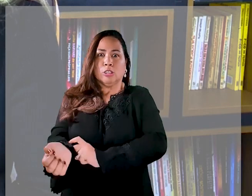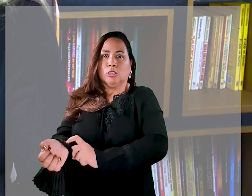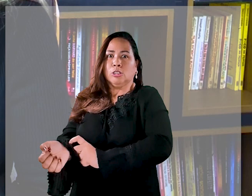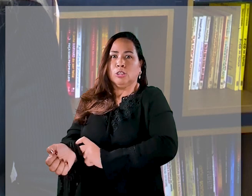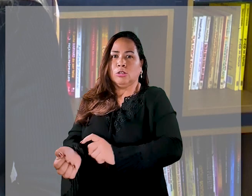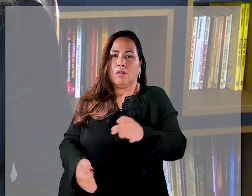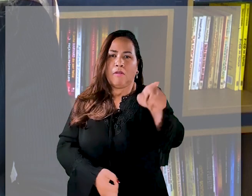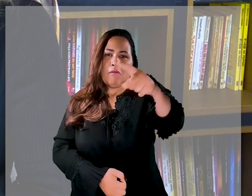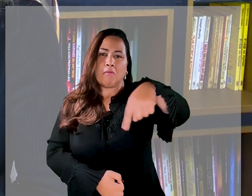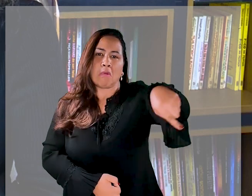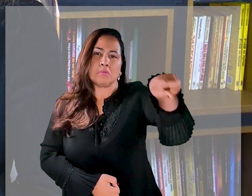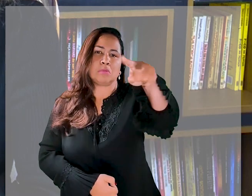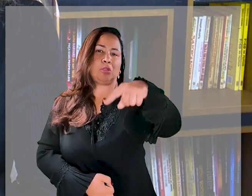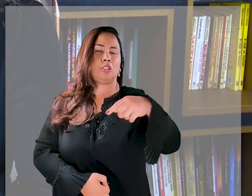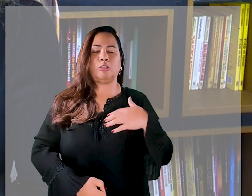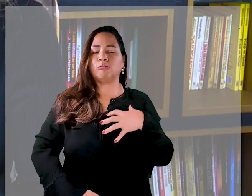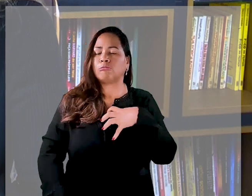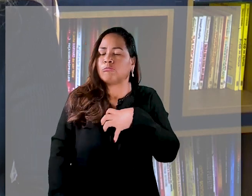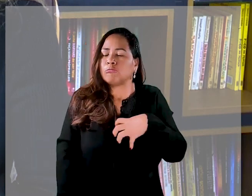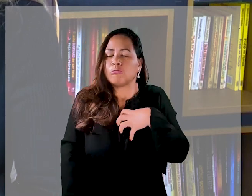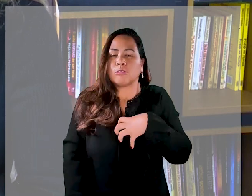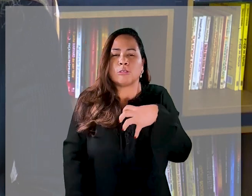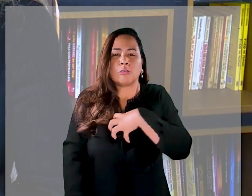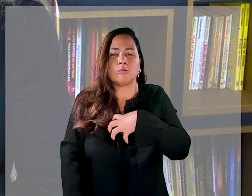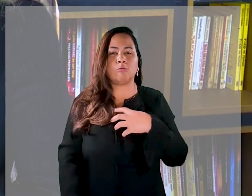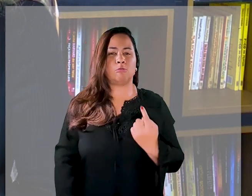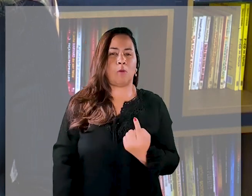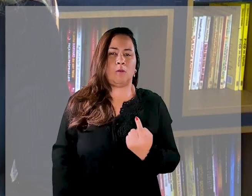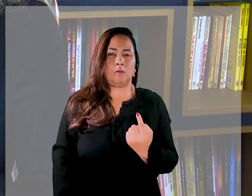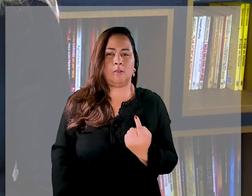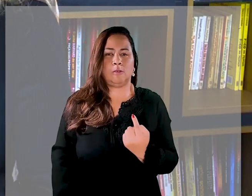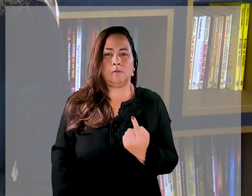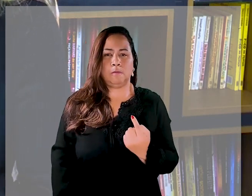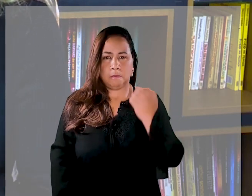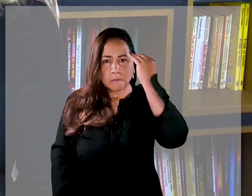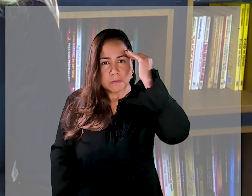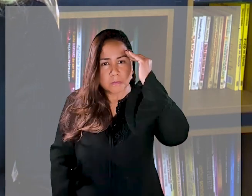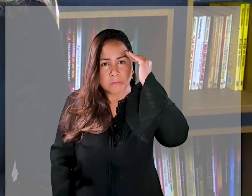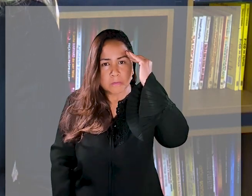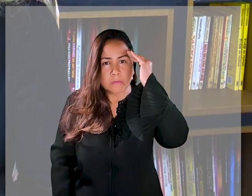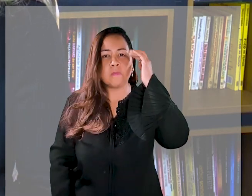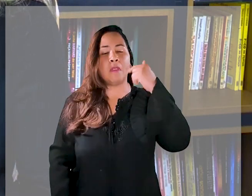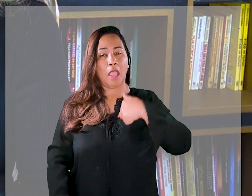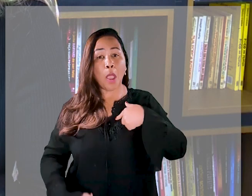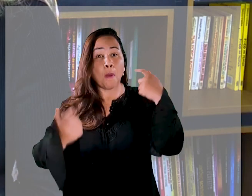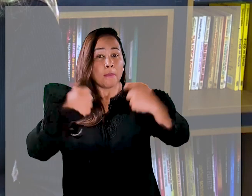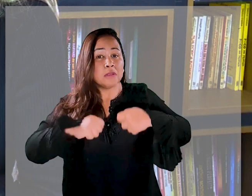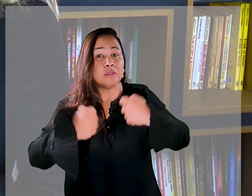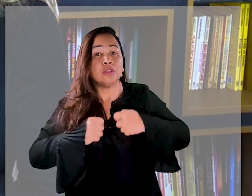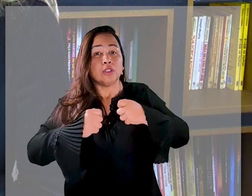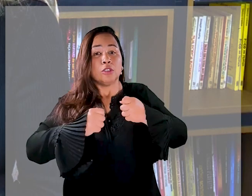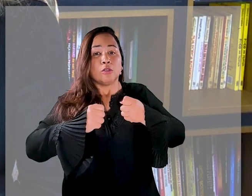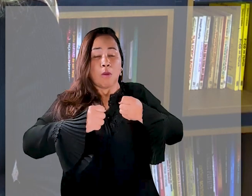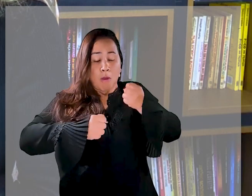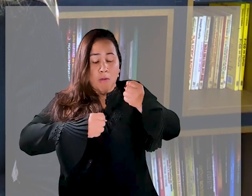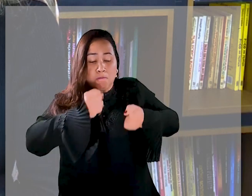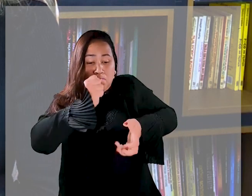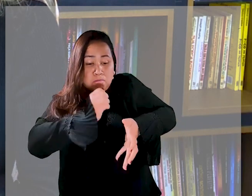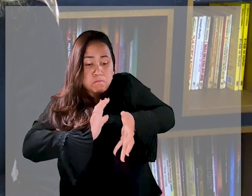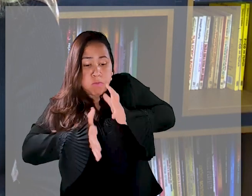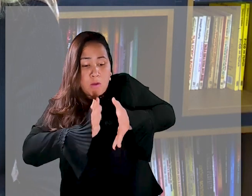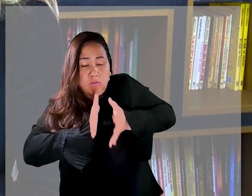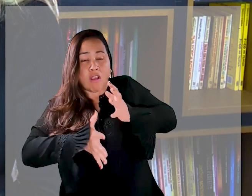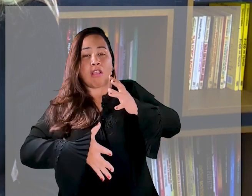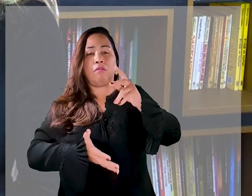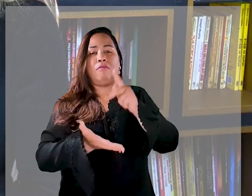magoar? Você se magoou. Eu não tenho nada a ver com isso. Faz sentido? Então, eu preciso ser verdadeira comigo. Eu preciso ser autêntica e me orgulhar de quem eu sou,